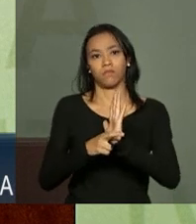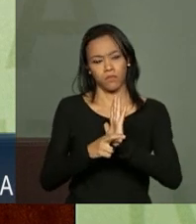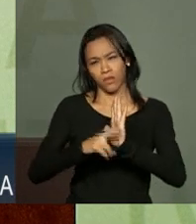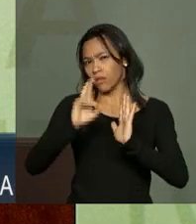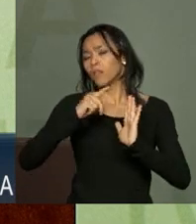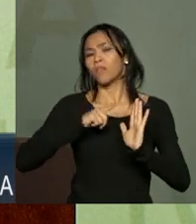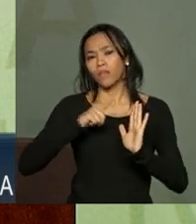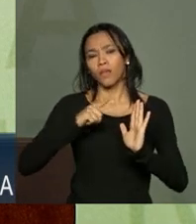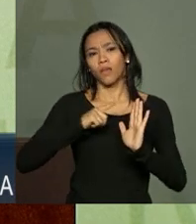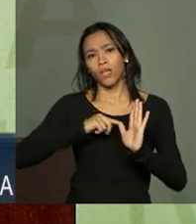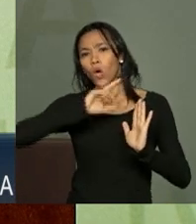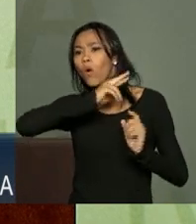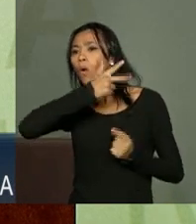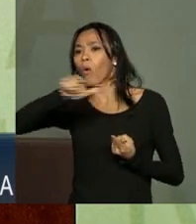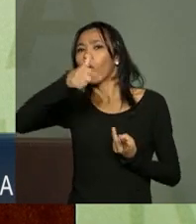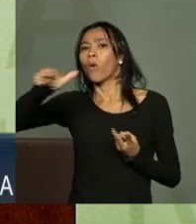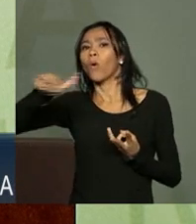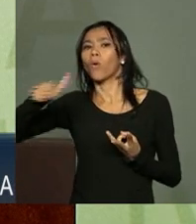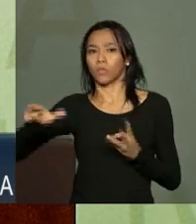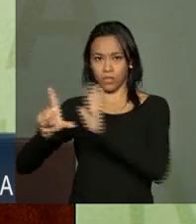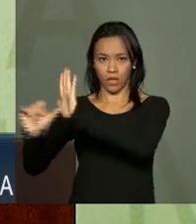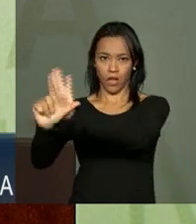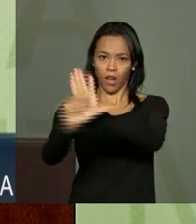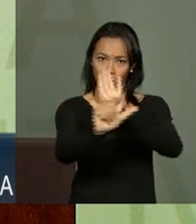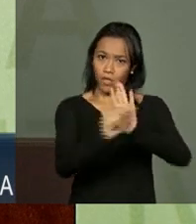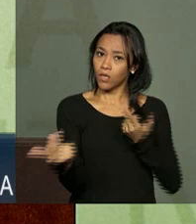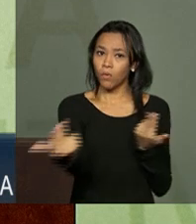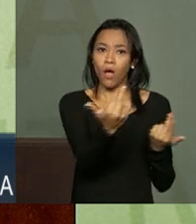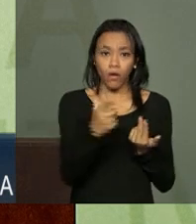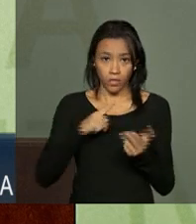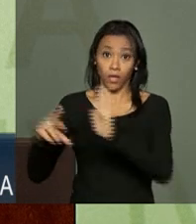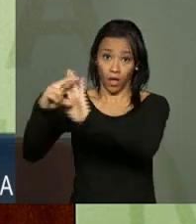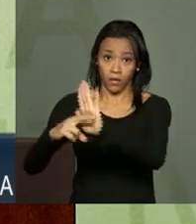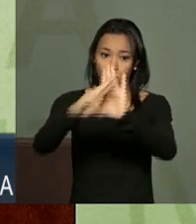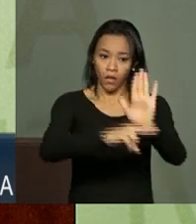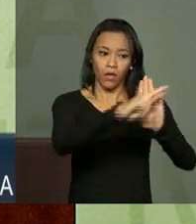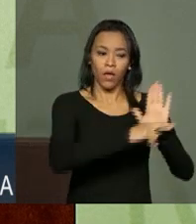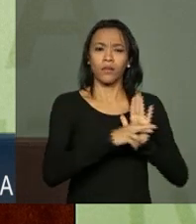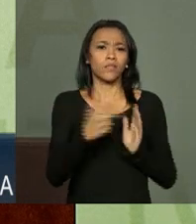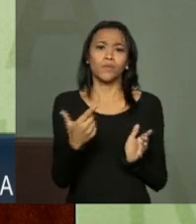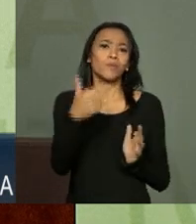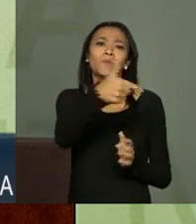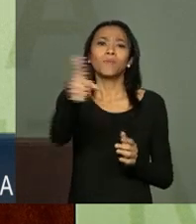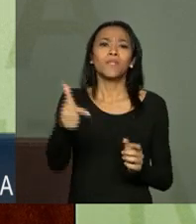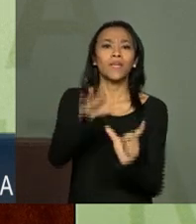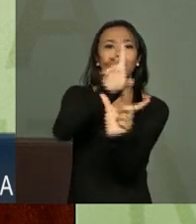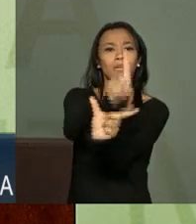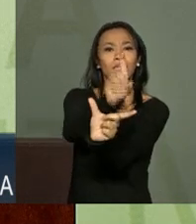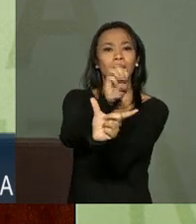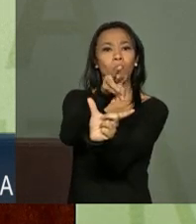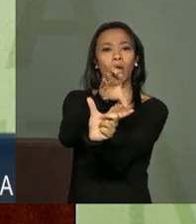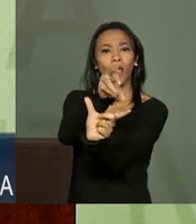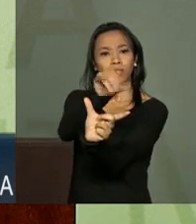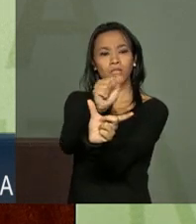várias outras legislações estão as regras do jogo. Não há democracia quando os direitos de